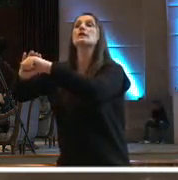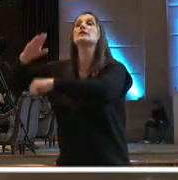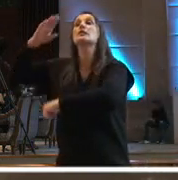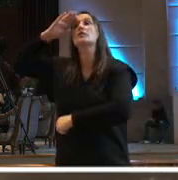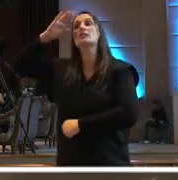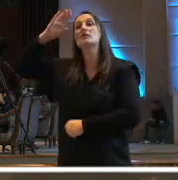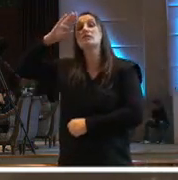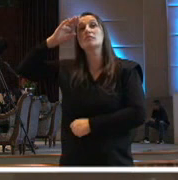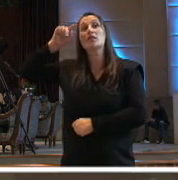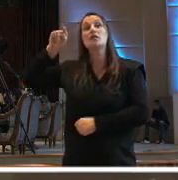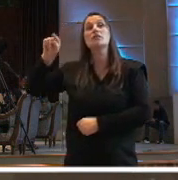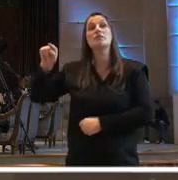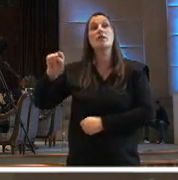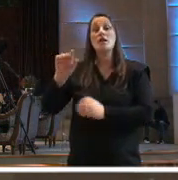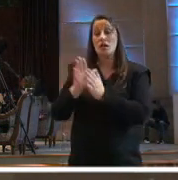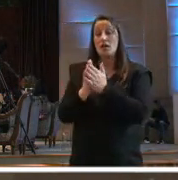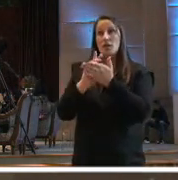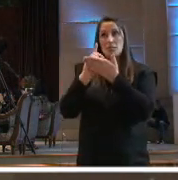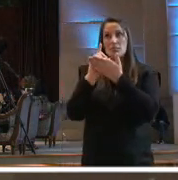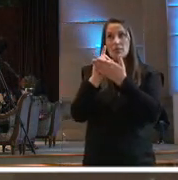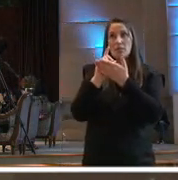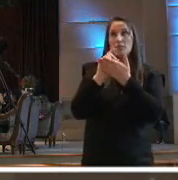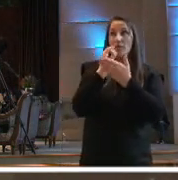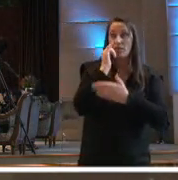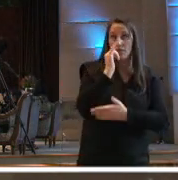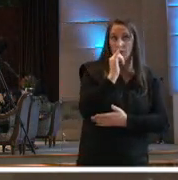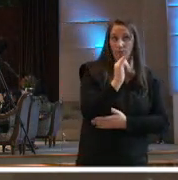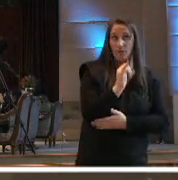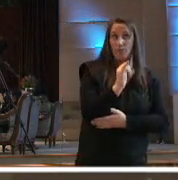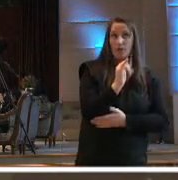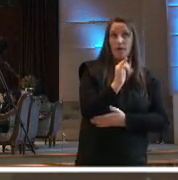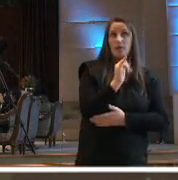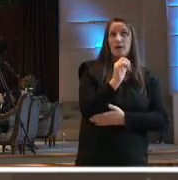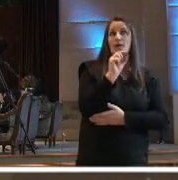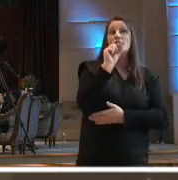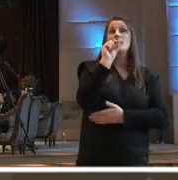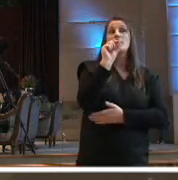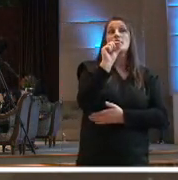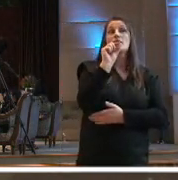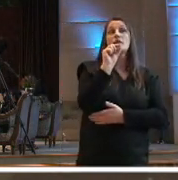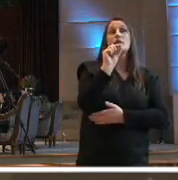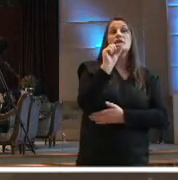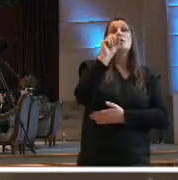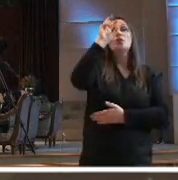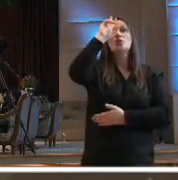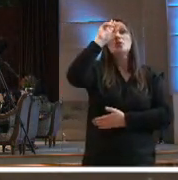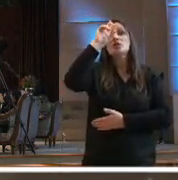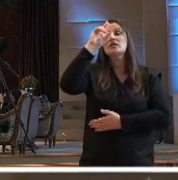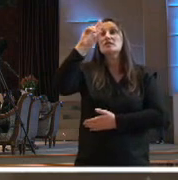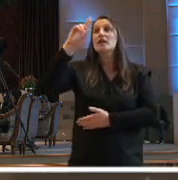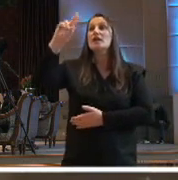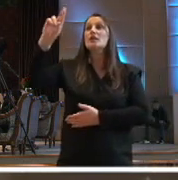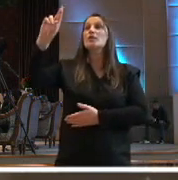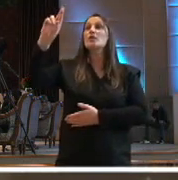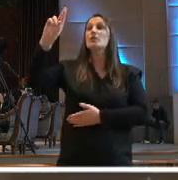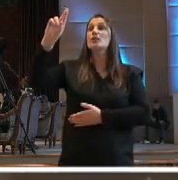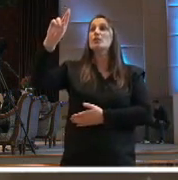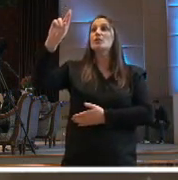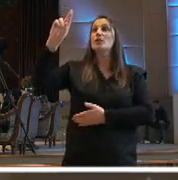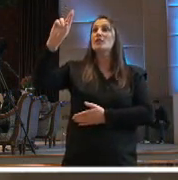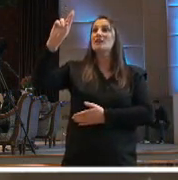é interessante porque a Bíblia diz assim, que o Senhor feriu de cegueira